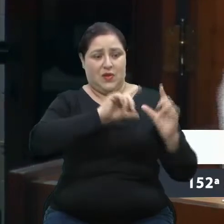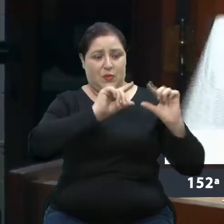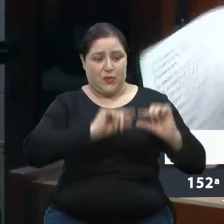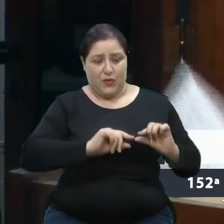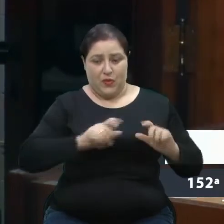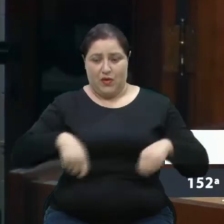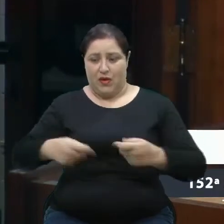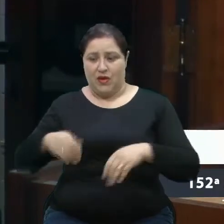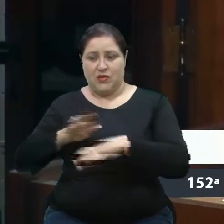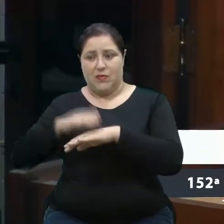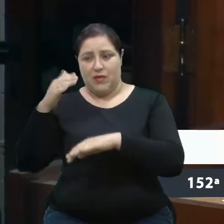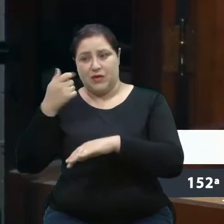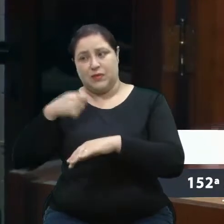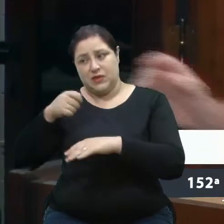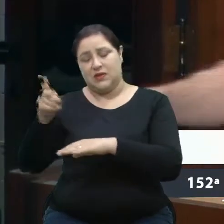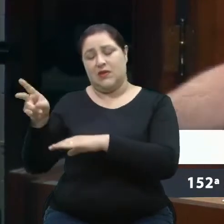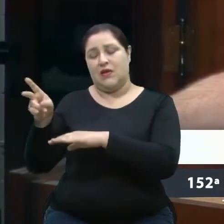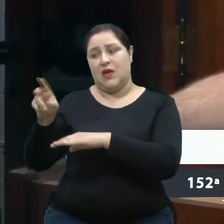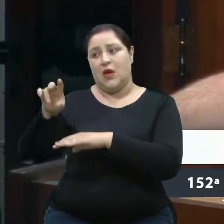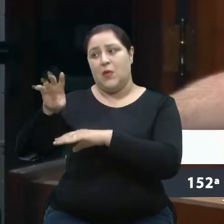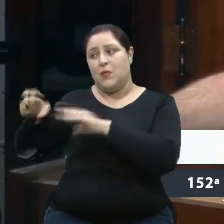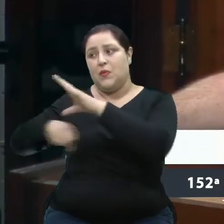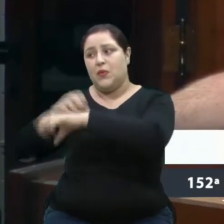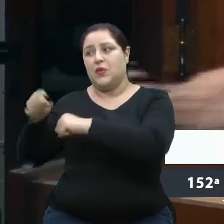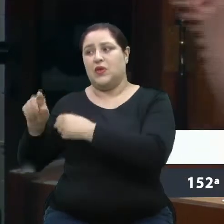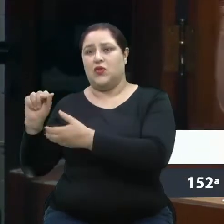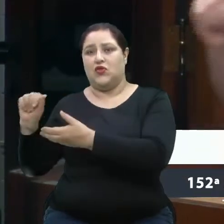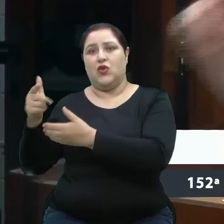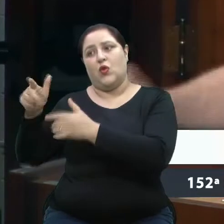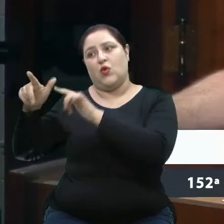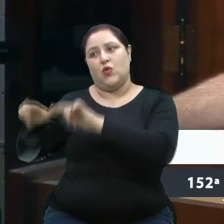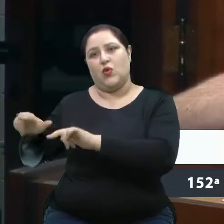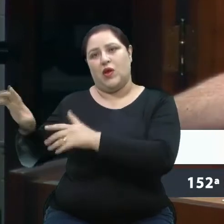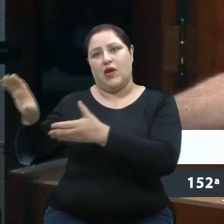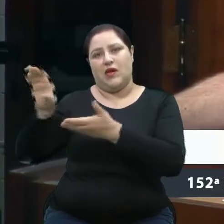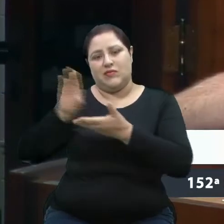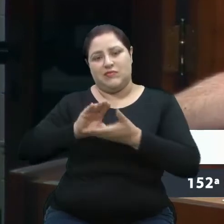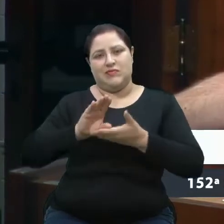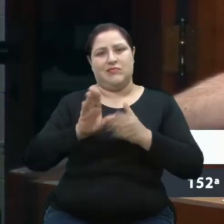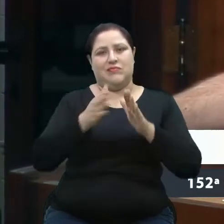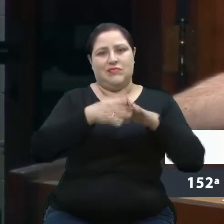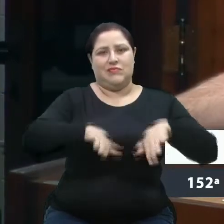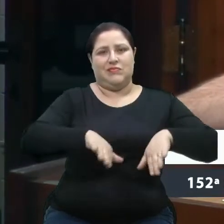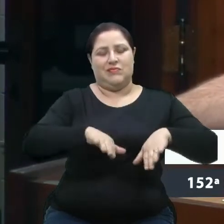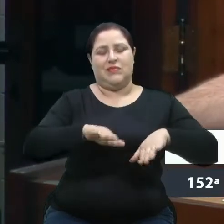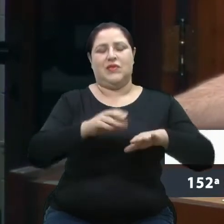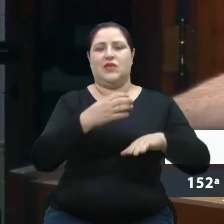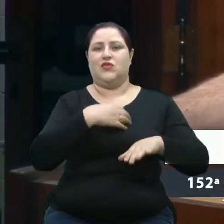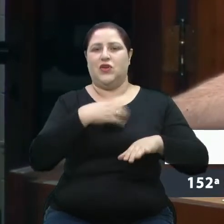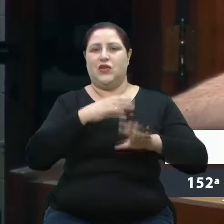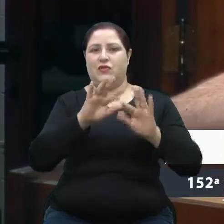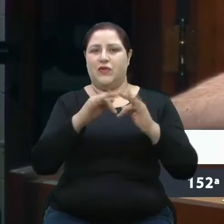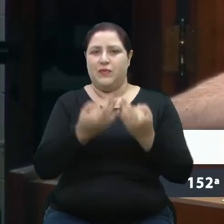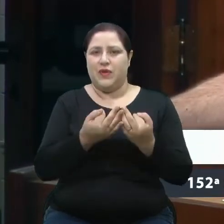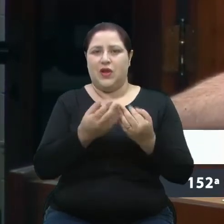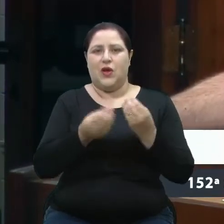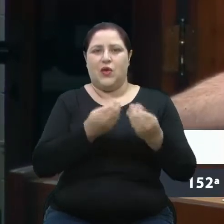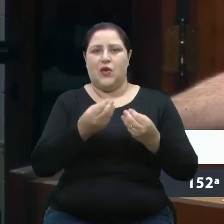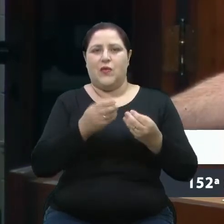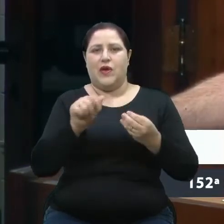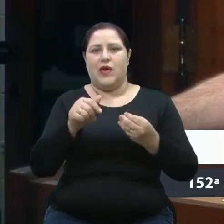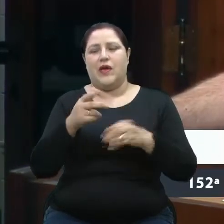para cobrir o excedente de gastos de algum lugar. A forma usada pelas famílias para cobrir seus rombos fiscais é